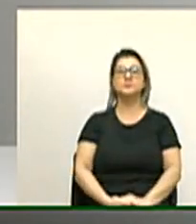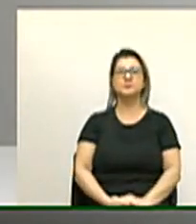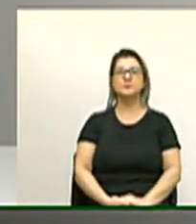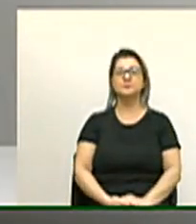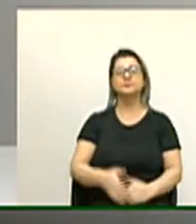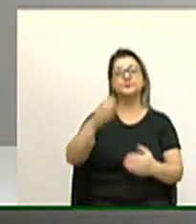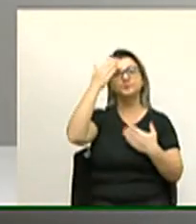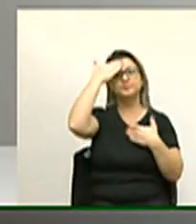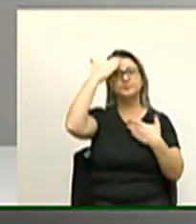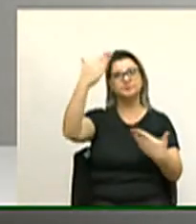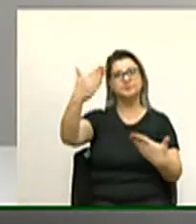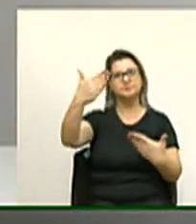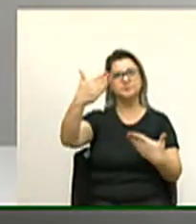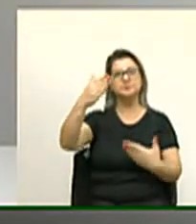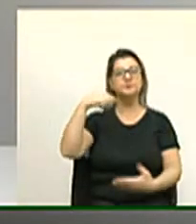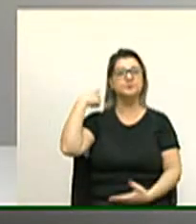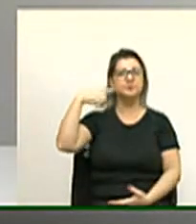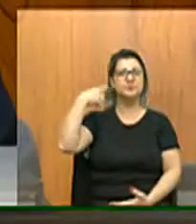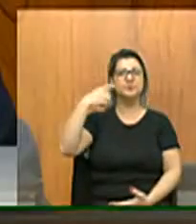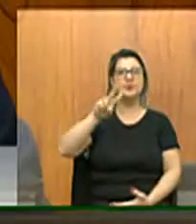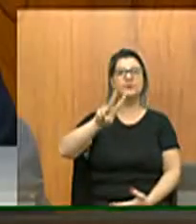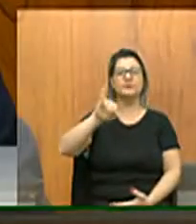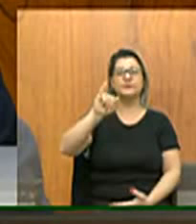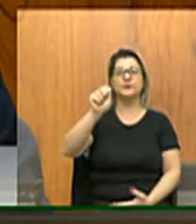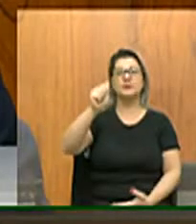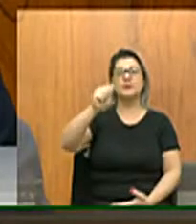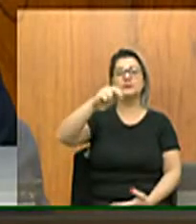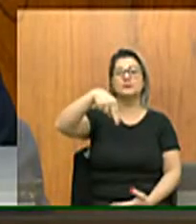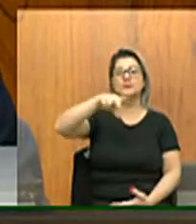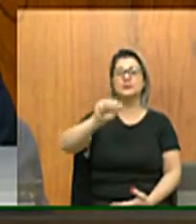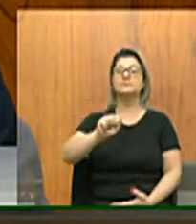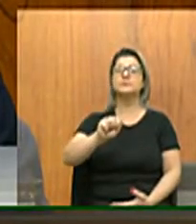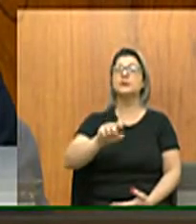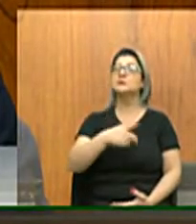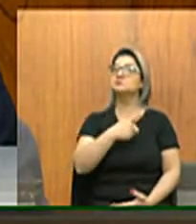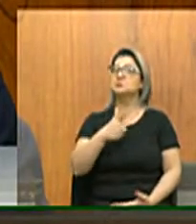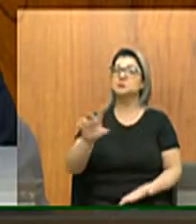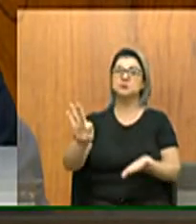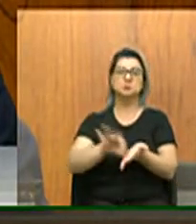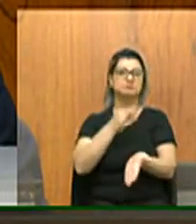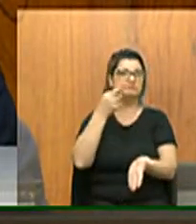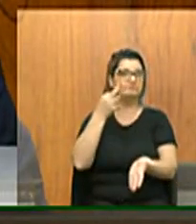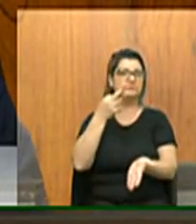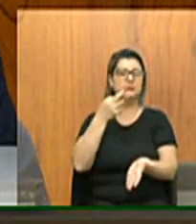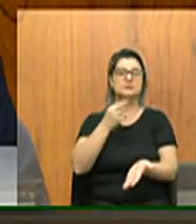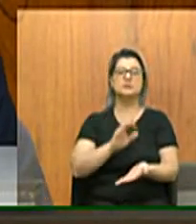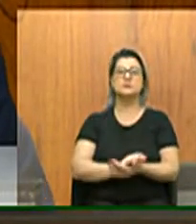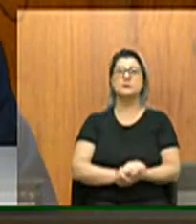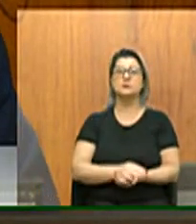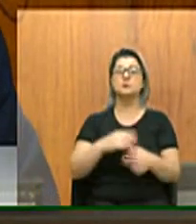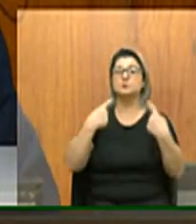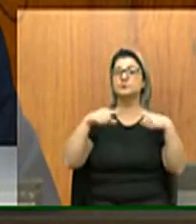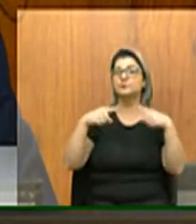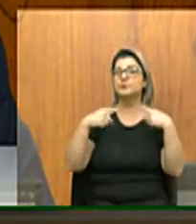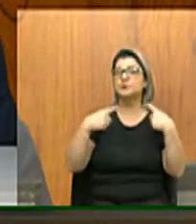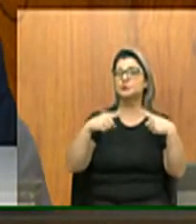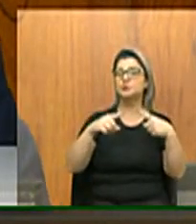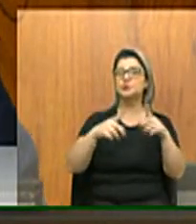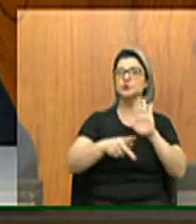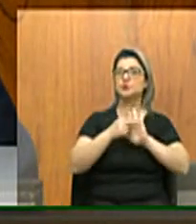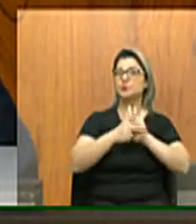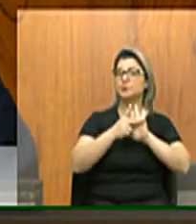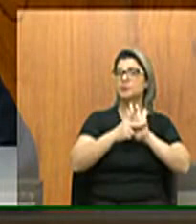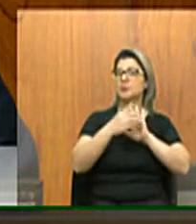Ok, obrigado. Obrigado, deputado Luiz Henrique Viana. Não havendo mais inscritos para discutir o